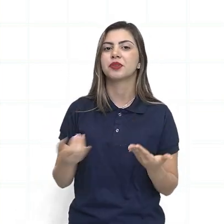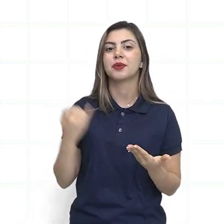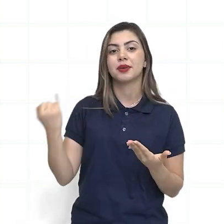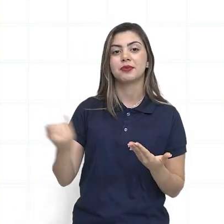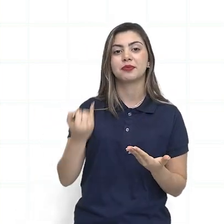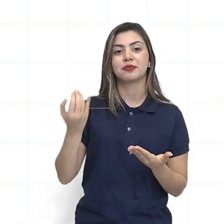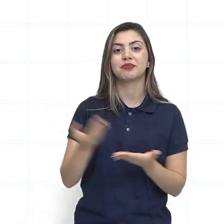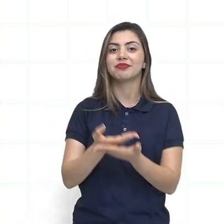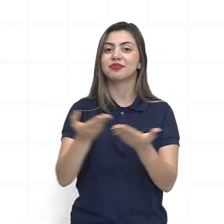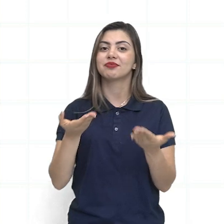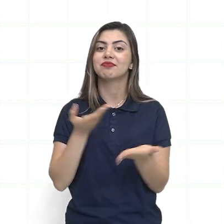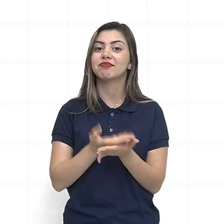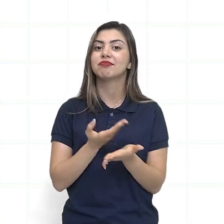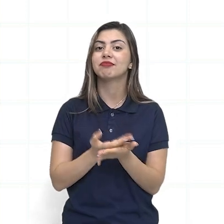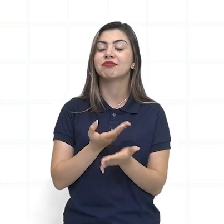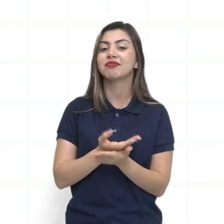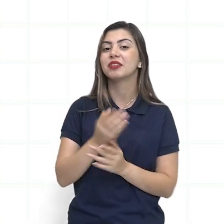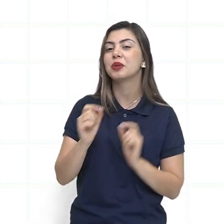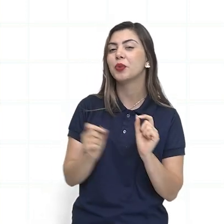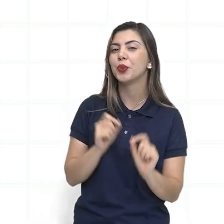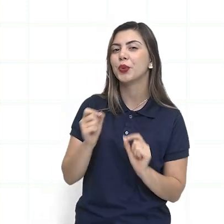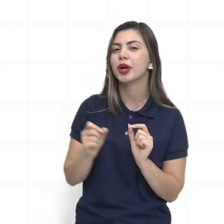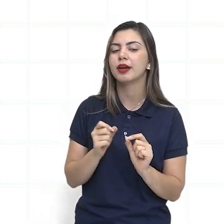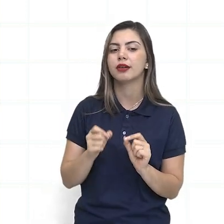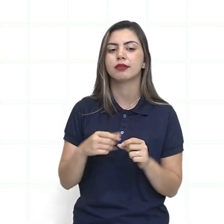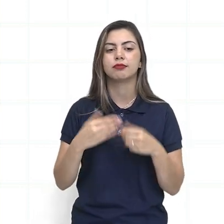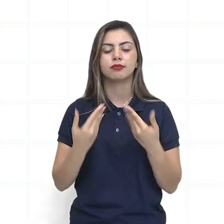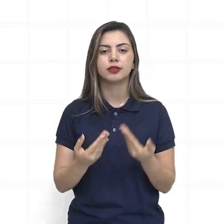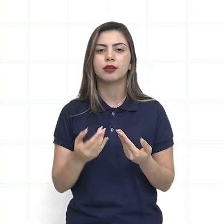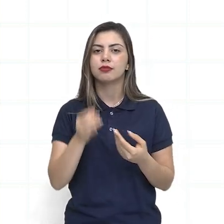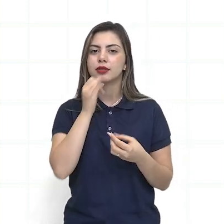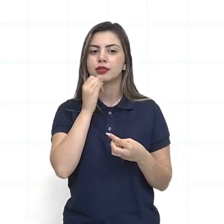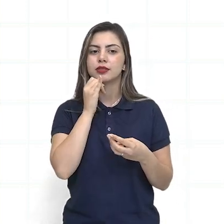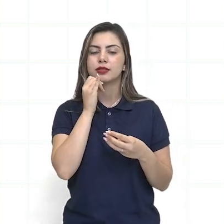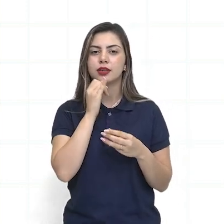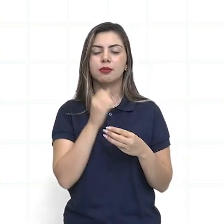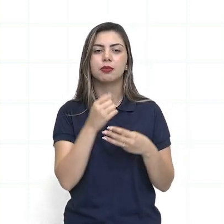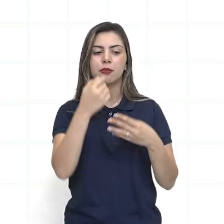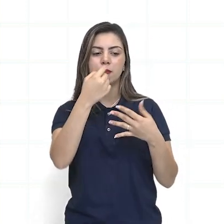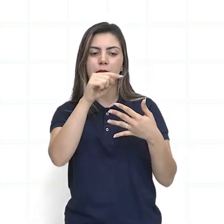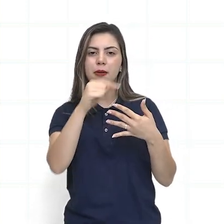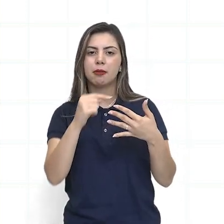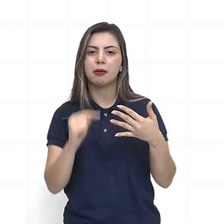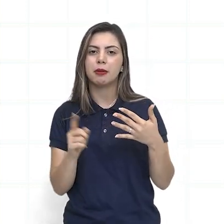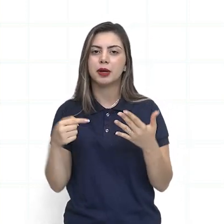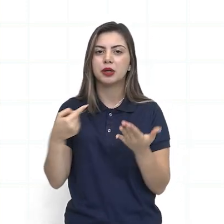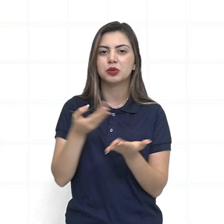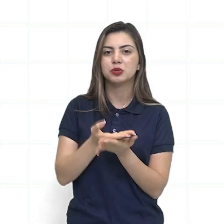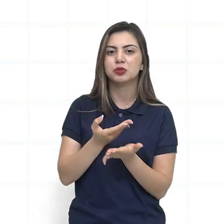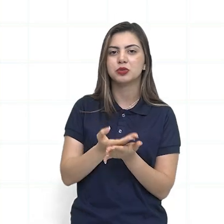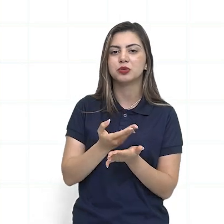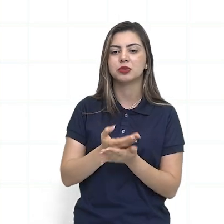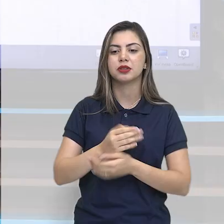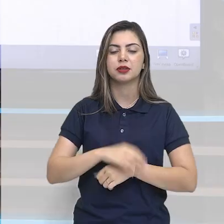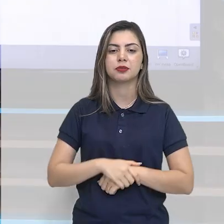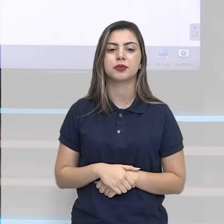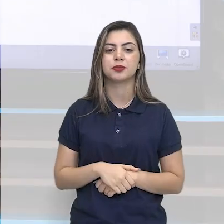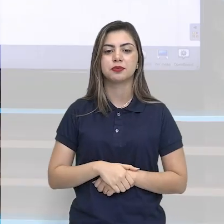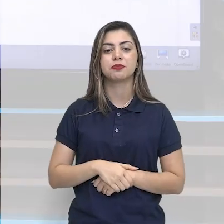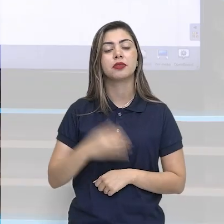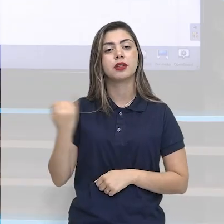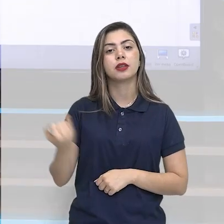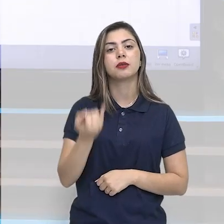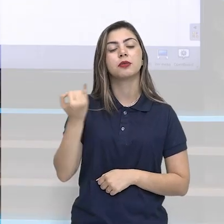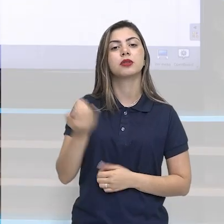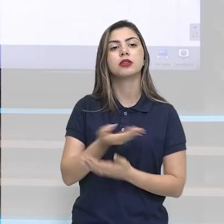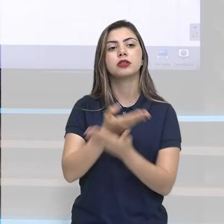você perceber aqui, veja, em todos esses exemplos que nós vimos, o importante é